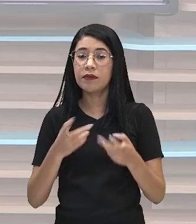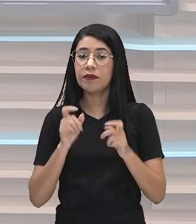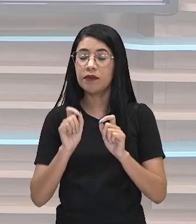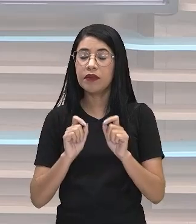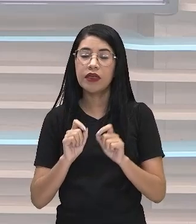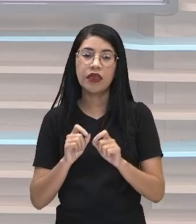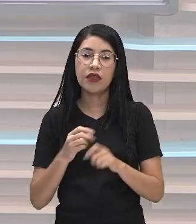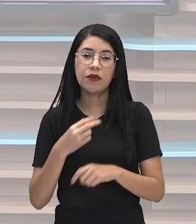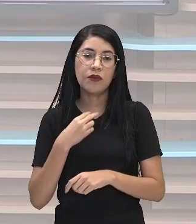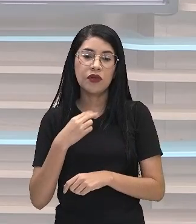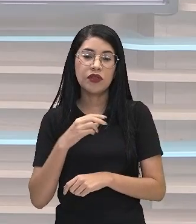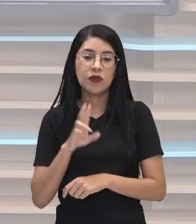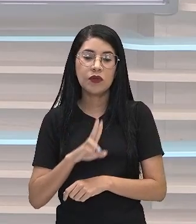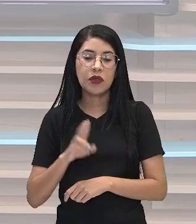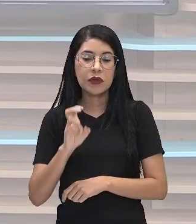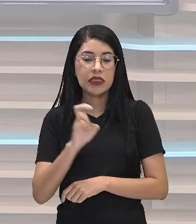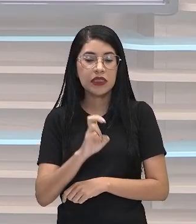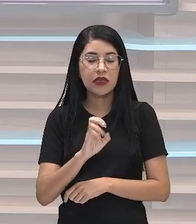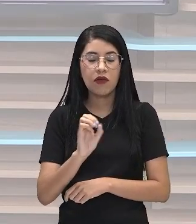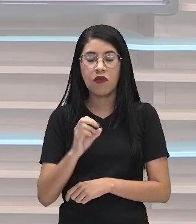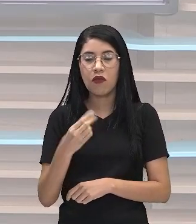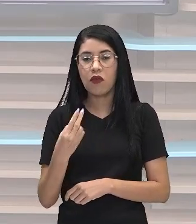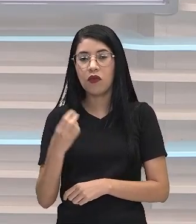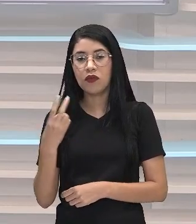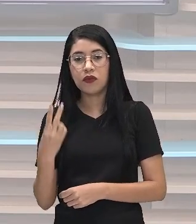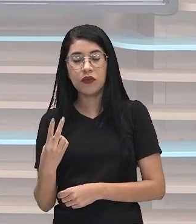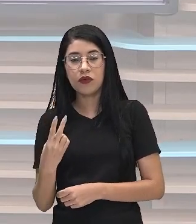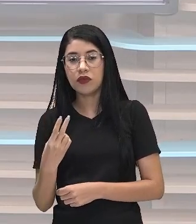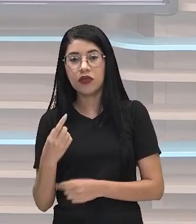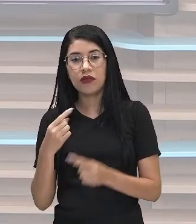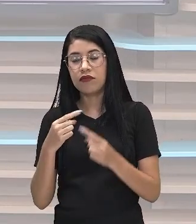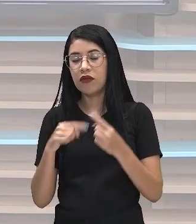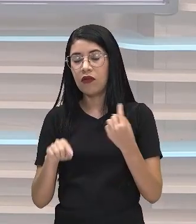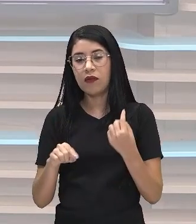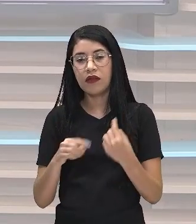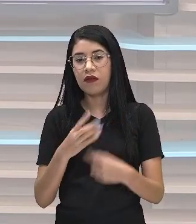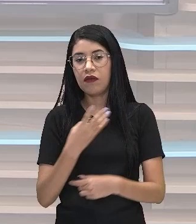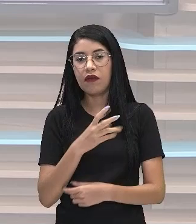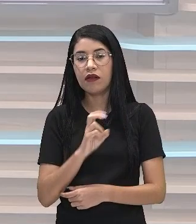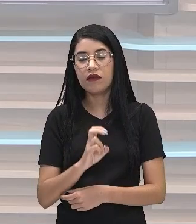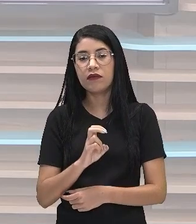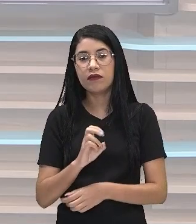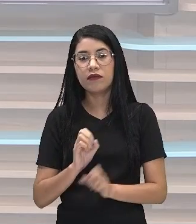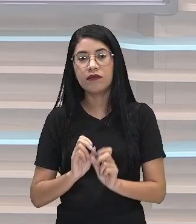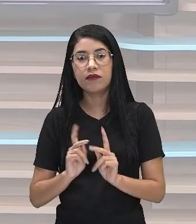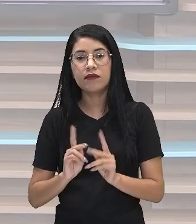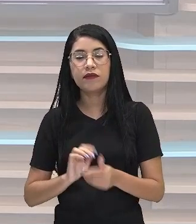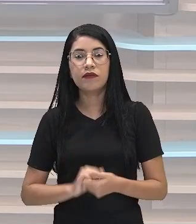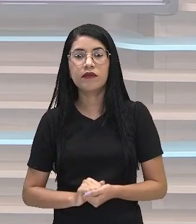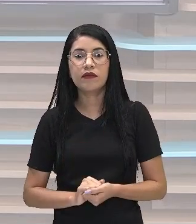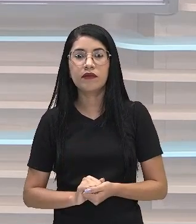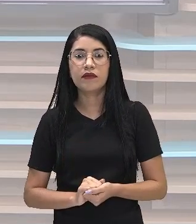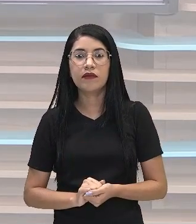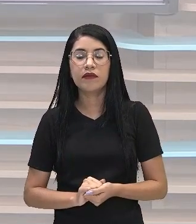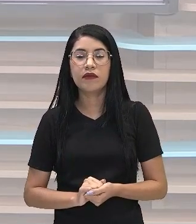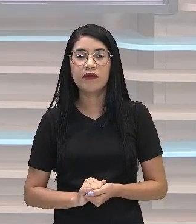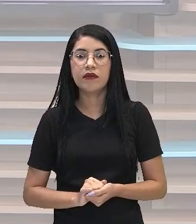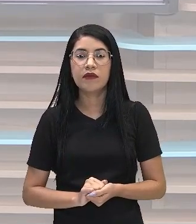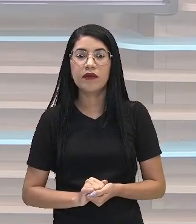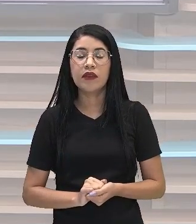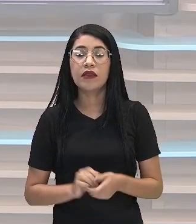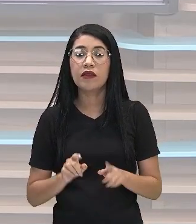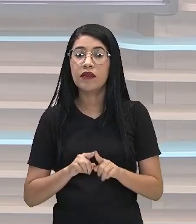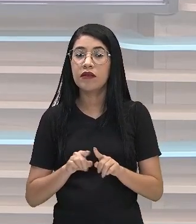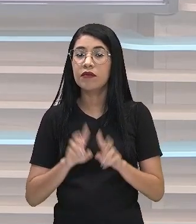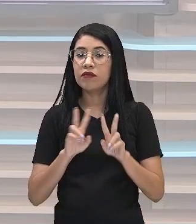ali naquela medida, nem um 2, porque não daria 45 a multiplicação dos 3, certo? Então, essa ideia de volume